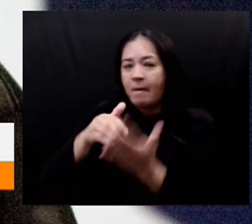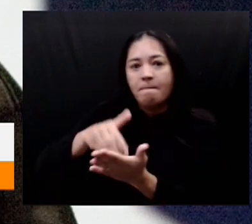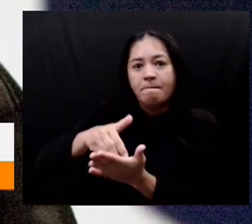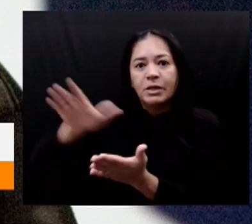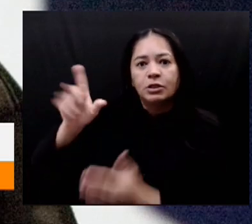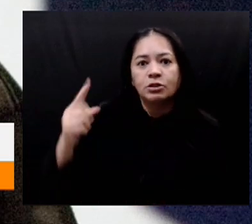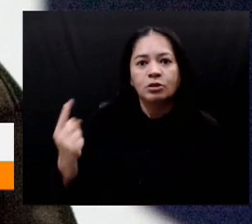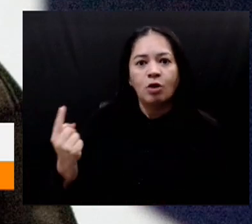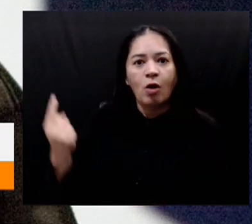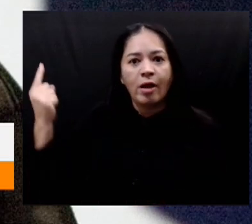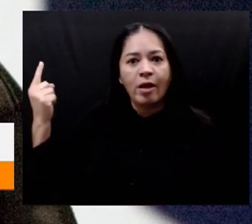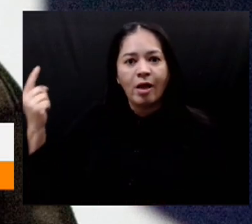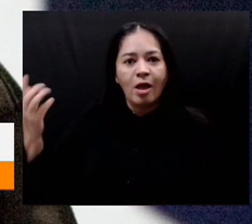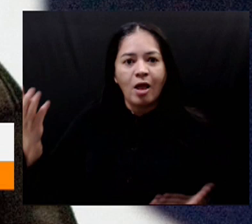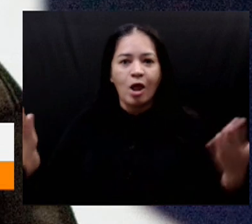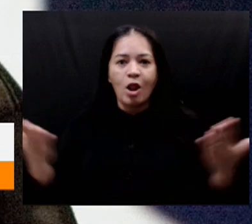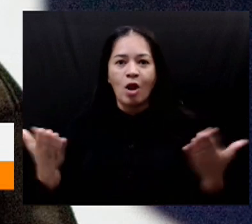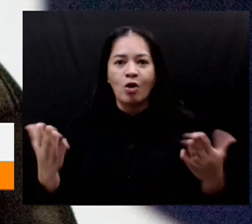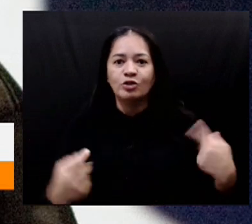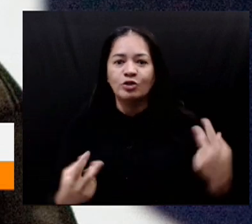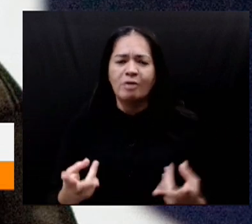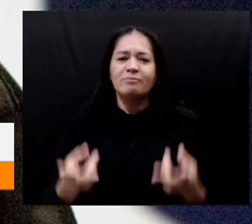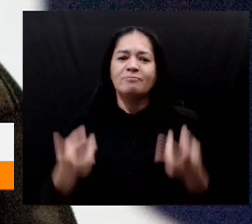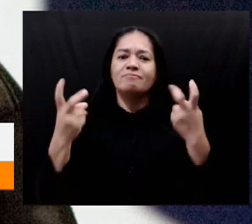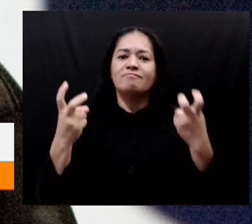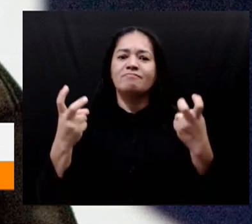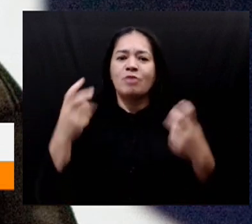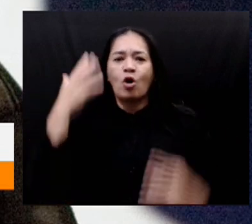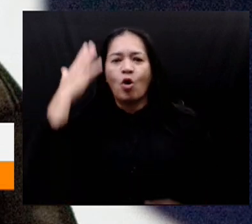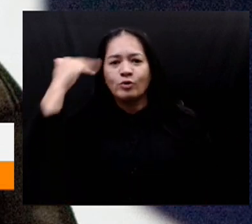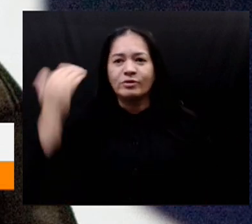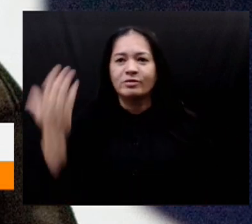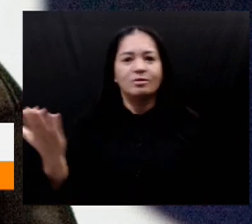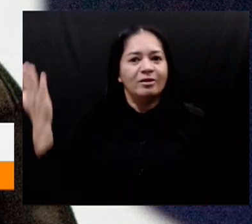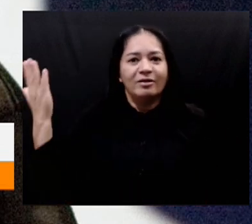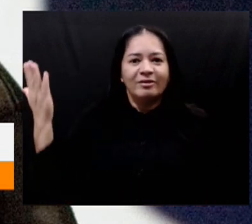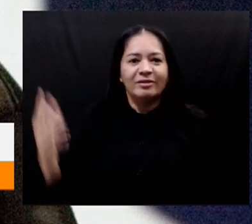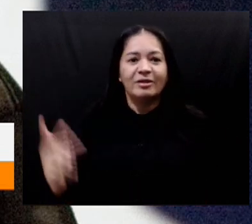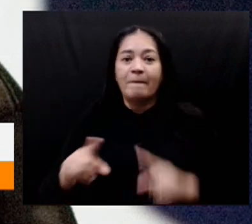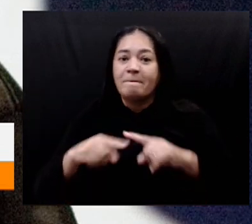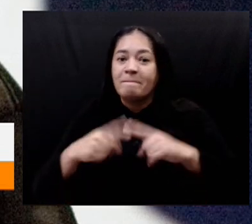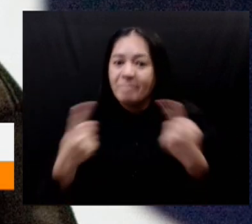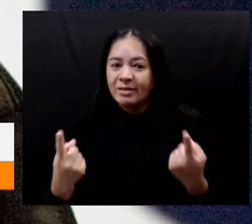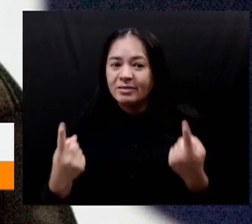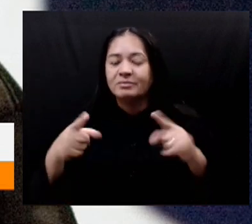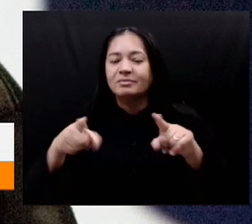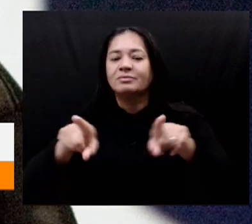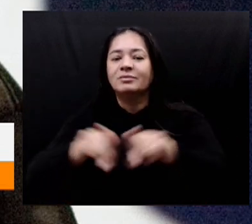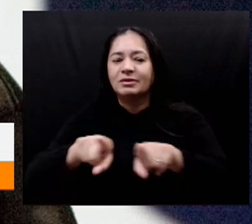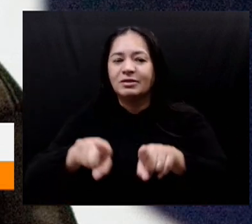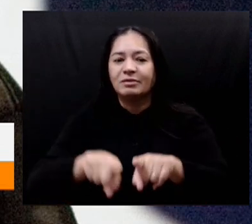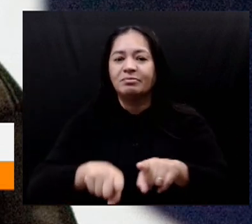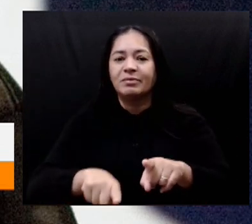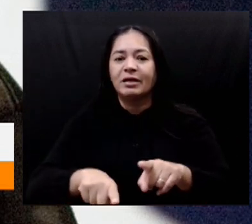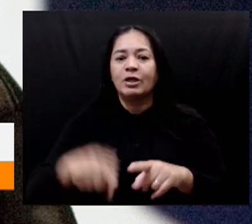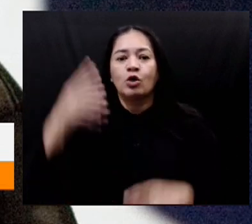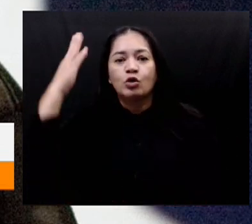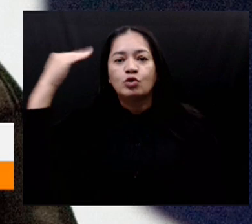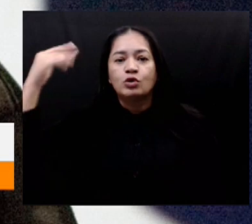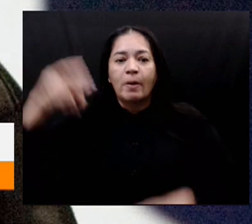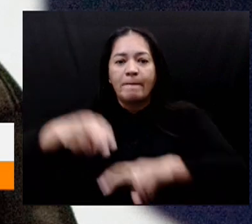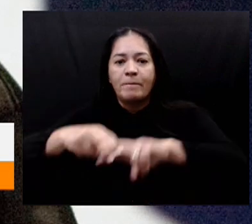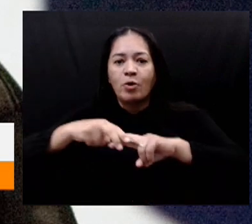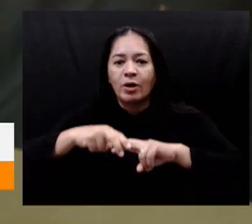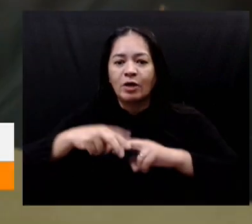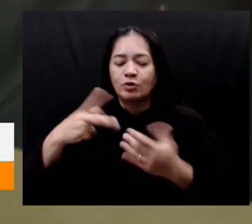a gente reconhece e vê o sucesso dessa pessoa, mas que também o sucesso partiu de um fracasso. E para a gente